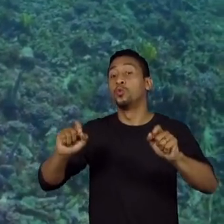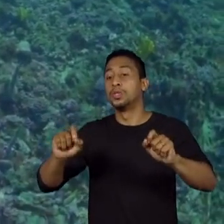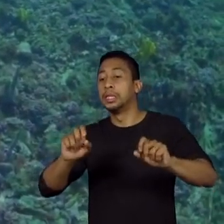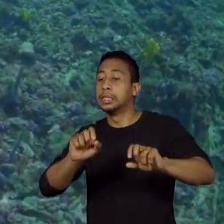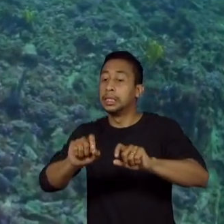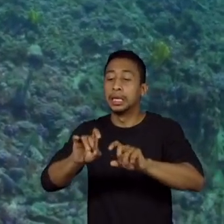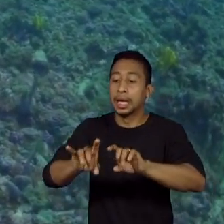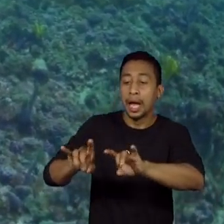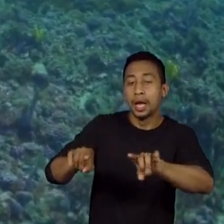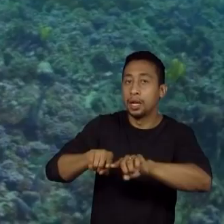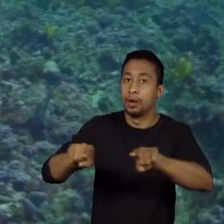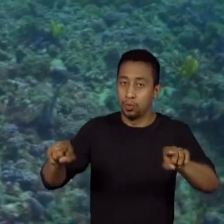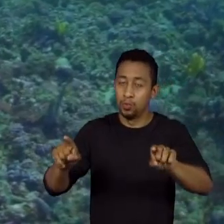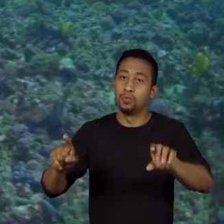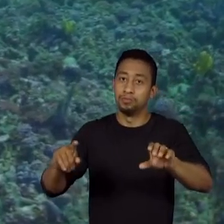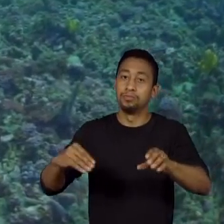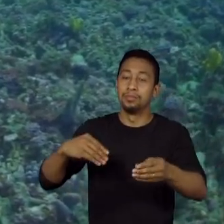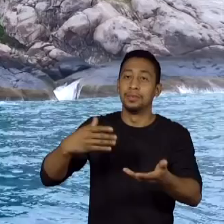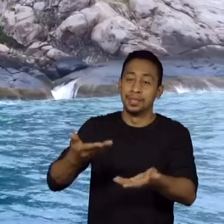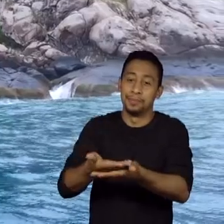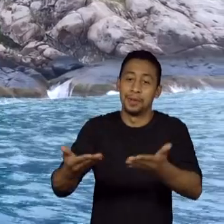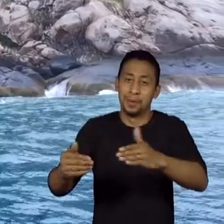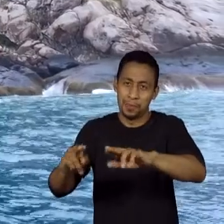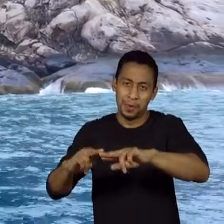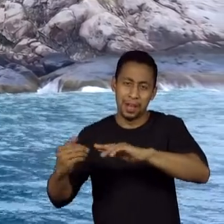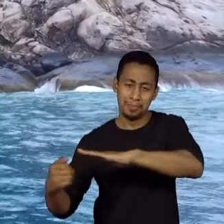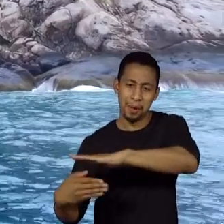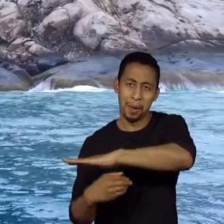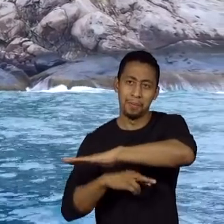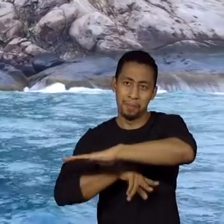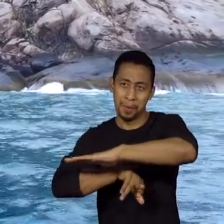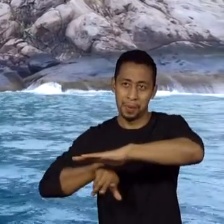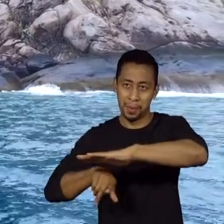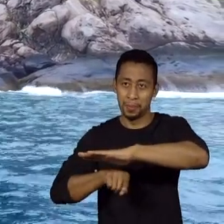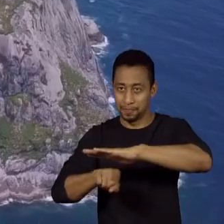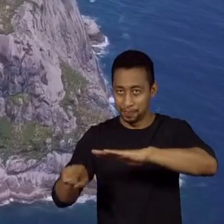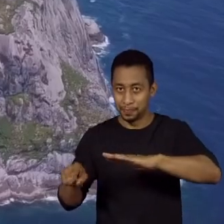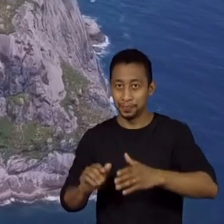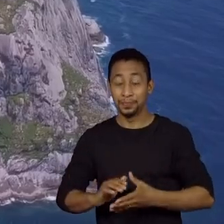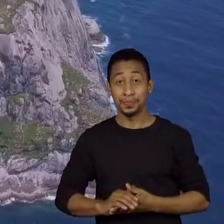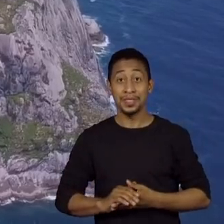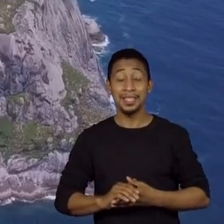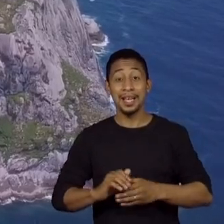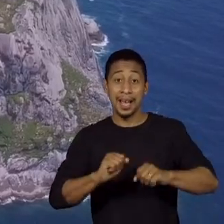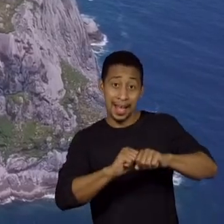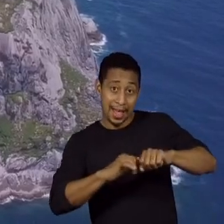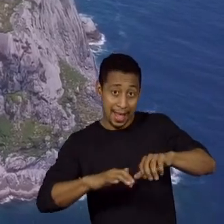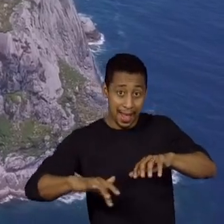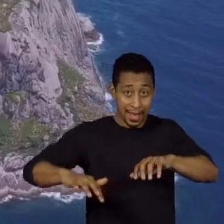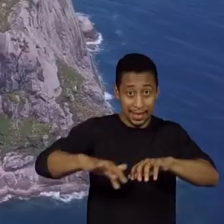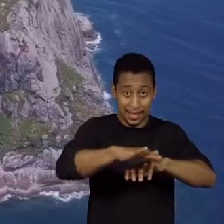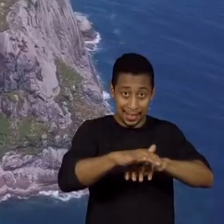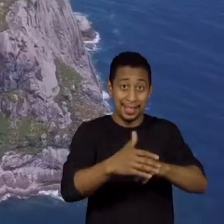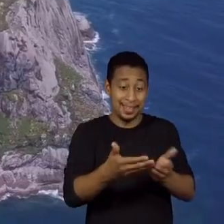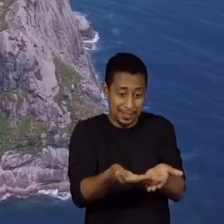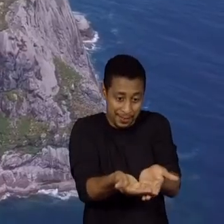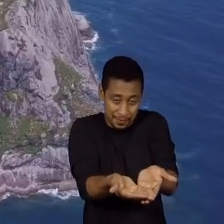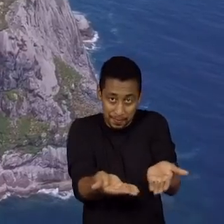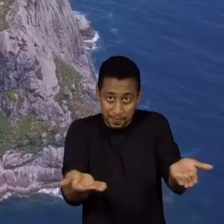desses ambientes na biodiversidade. A parte terrestre da ilha é restrita apenas